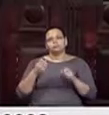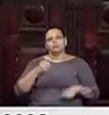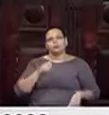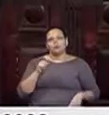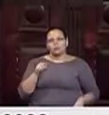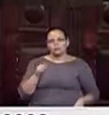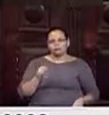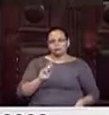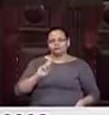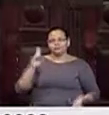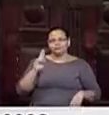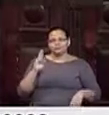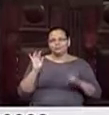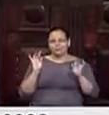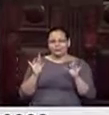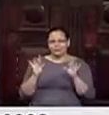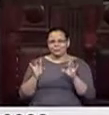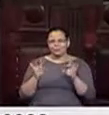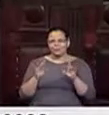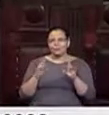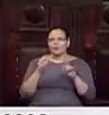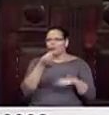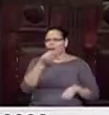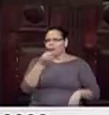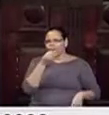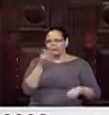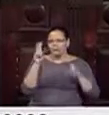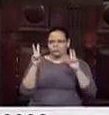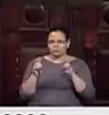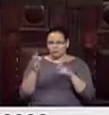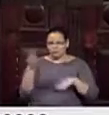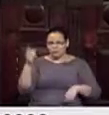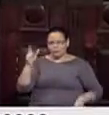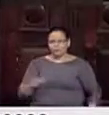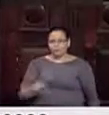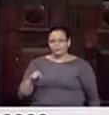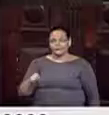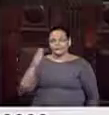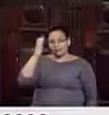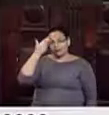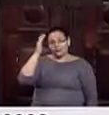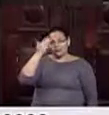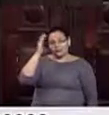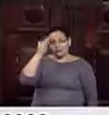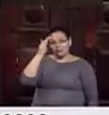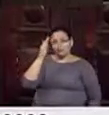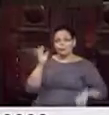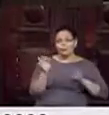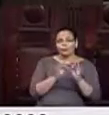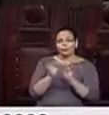deputado Carlos Mink, opinar sobre o tema, a não ser que Vossa Excelência entendesse que para